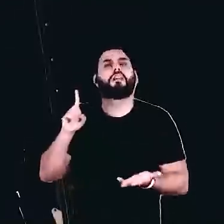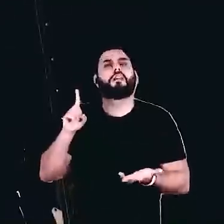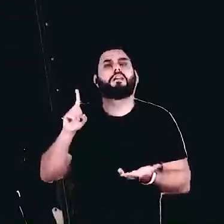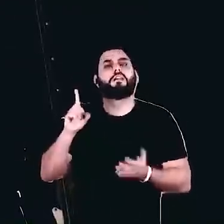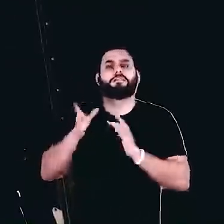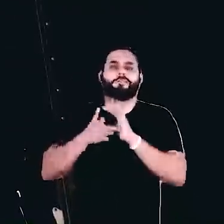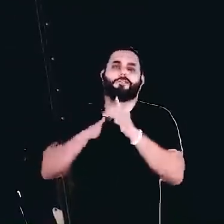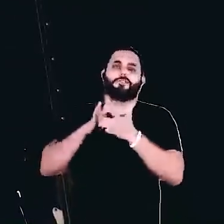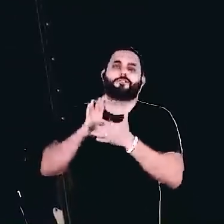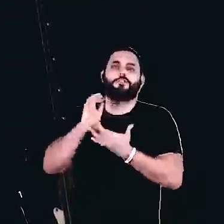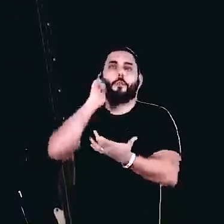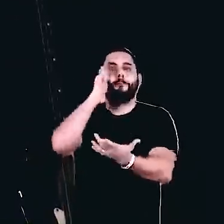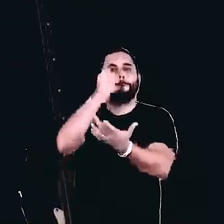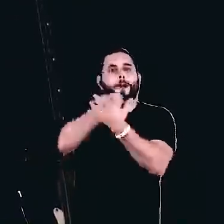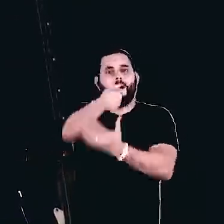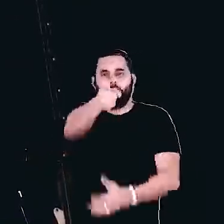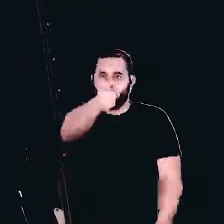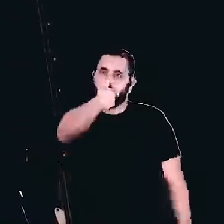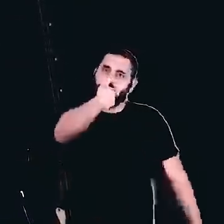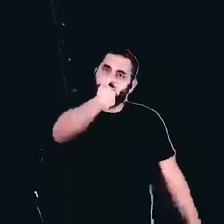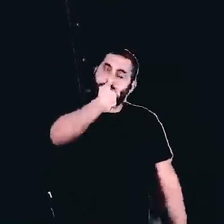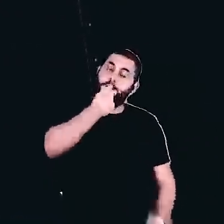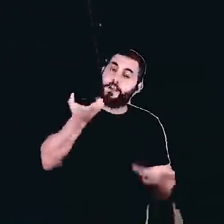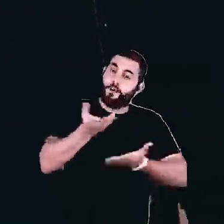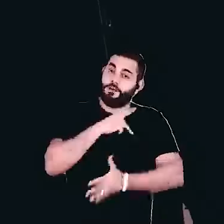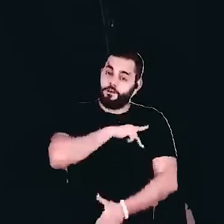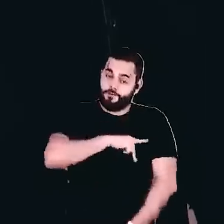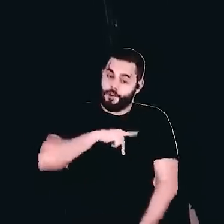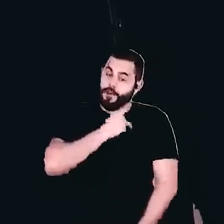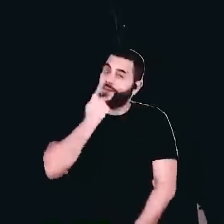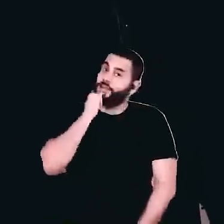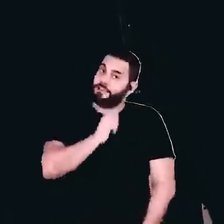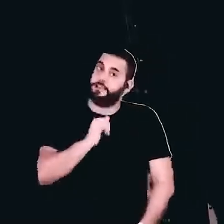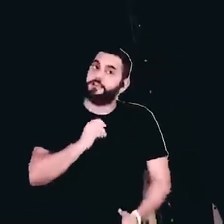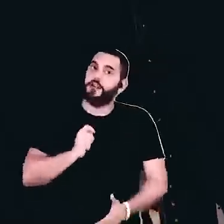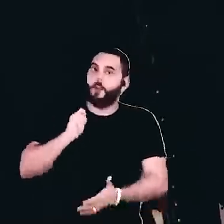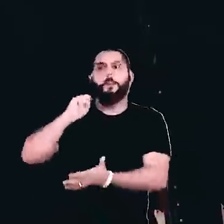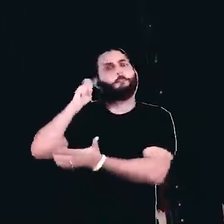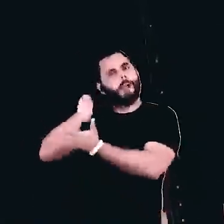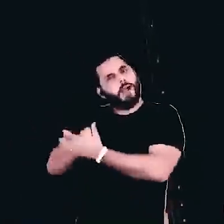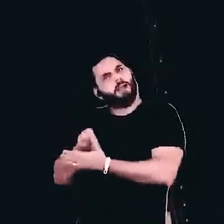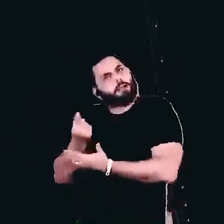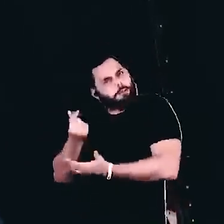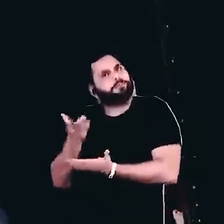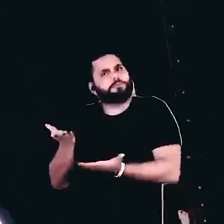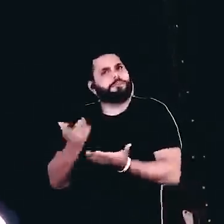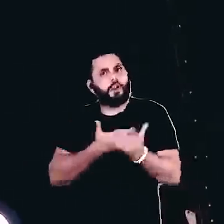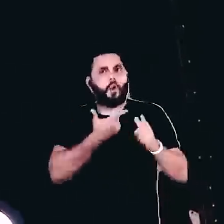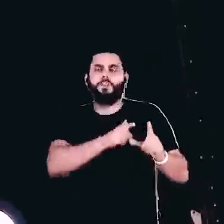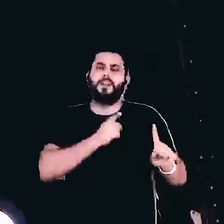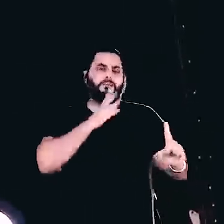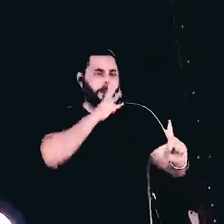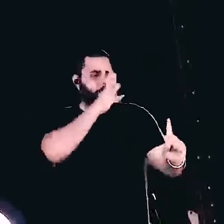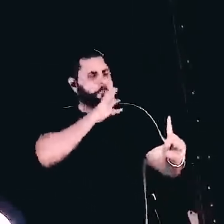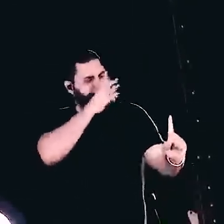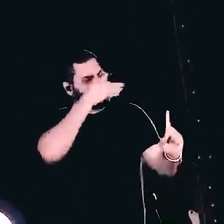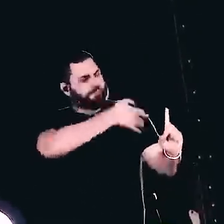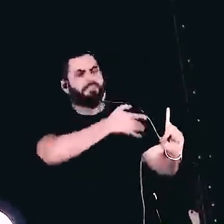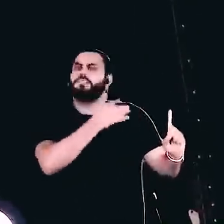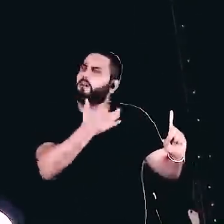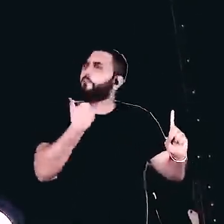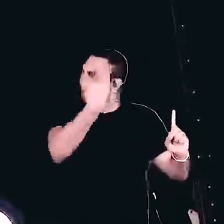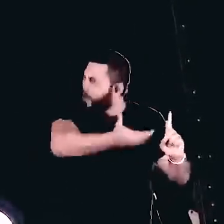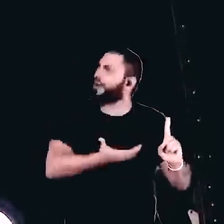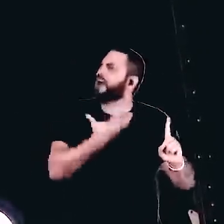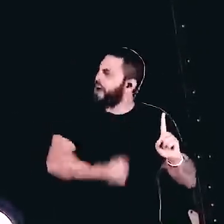gente? Jesus. Mas aqui Paulo estava nos ensinando a pagar o preço pelos outros. Ao invés de apontar o dedo, vamos pagar